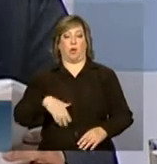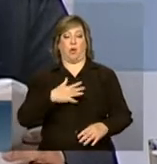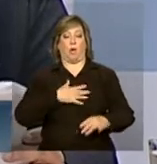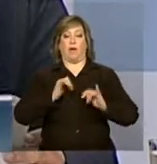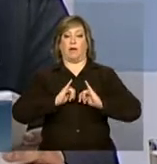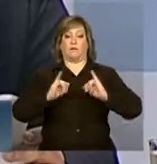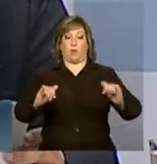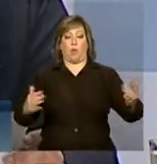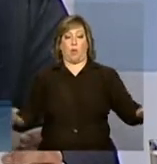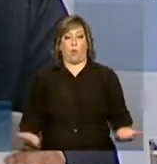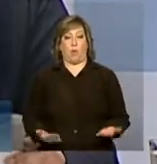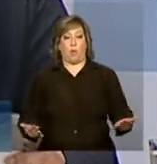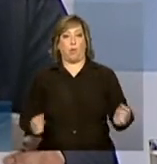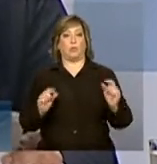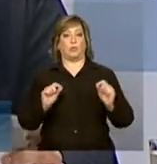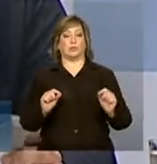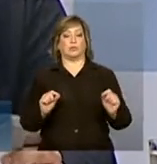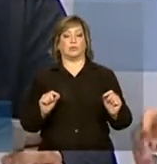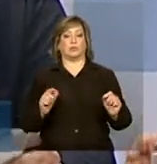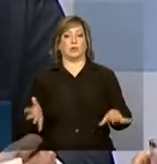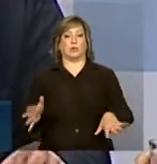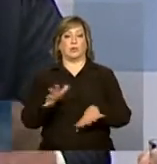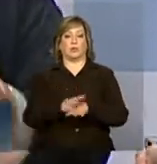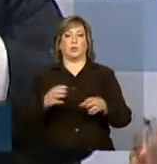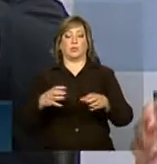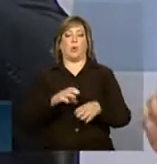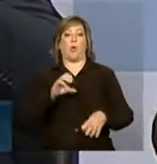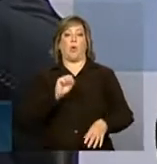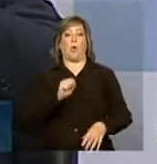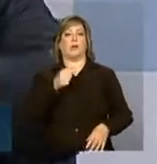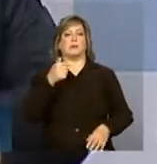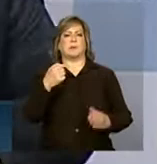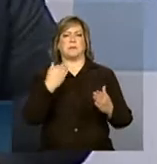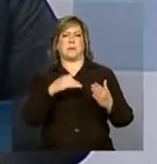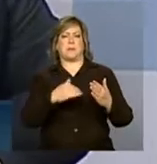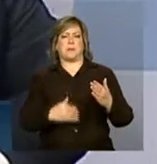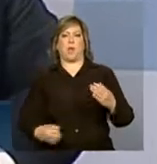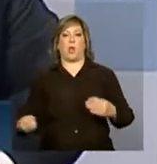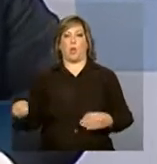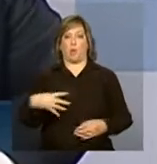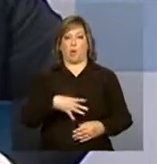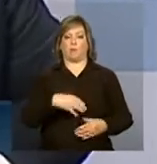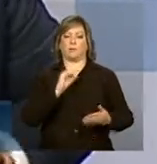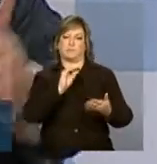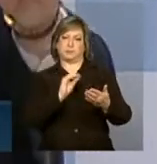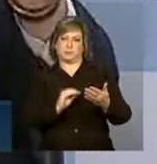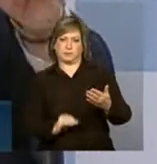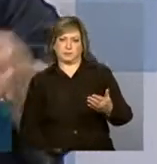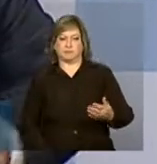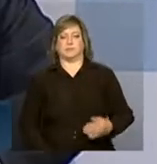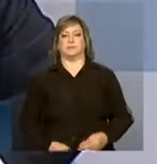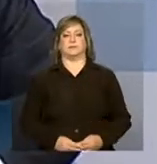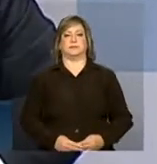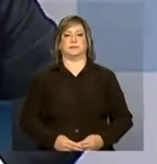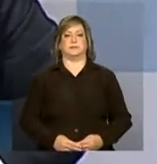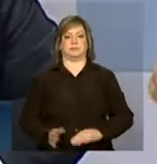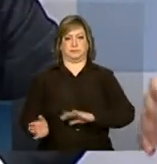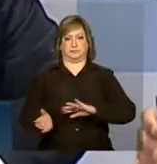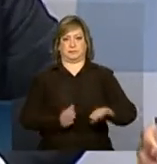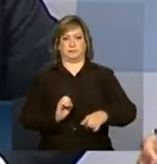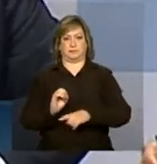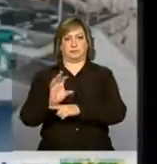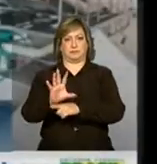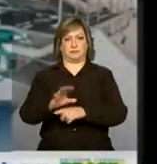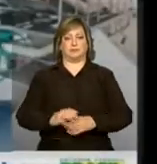anunciar hoje, é a inclusão de 87 itens, né, neste novo rol. Pode passar o próximo.